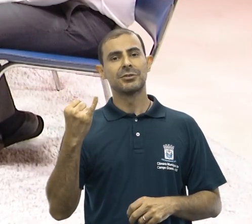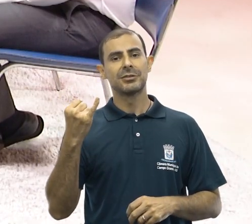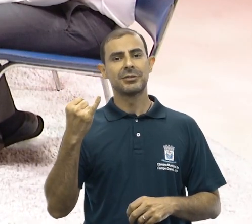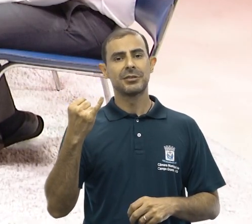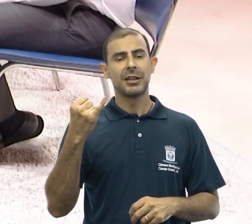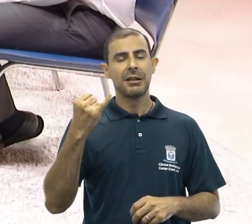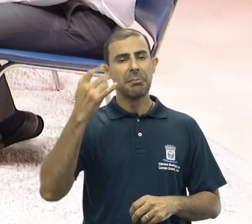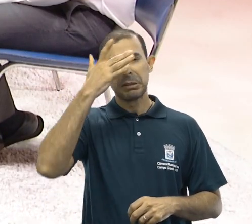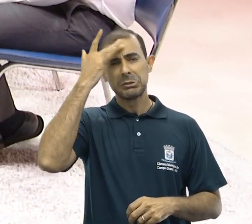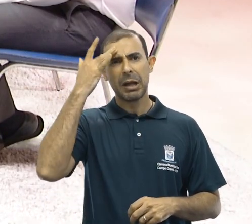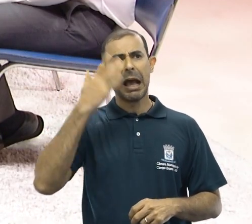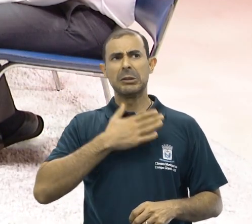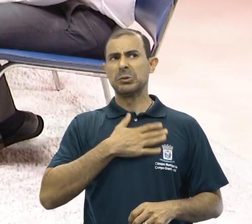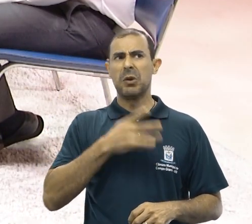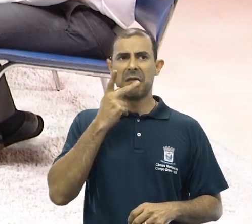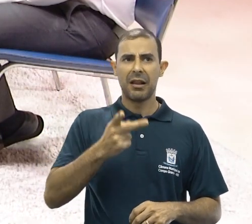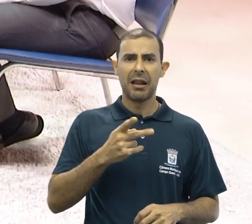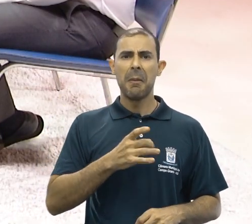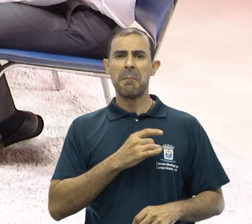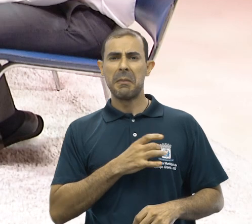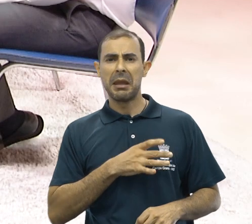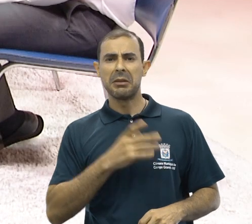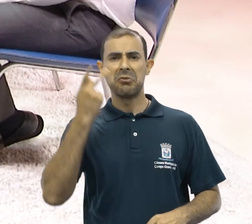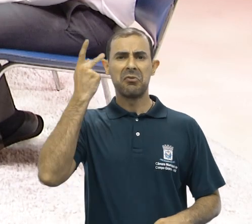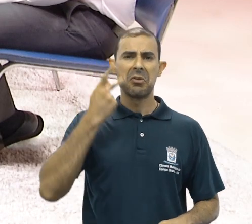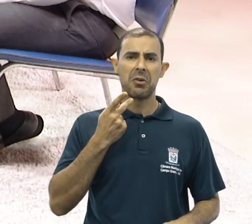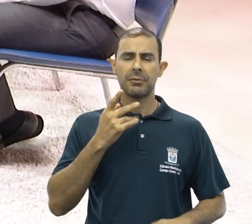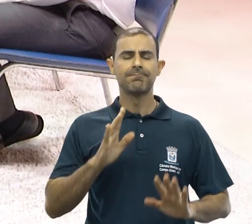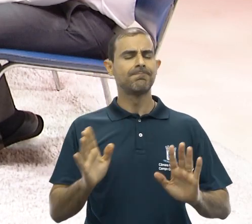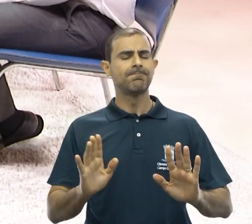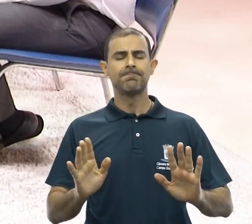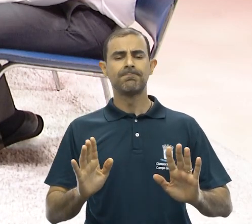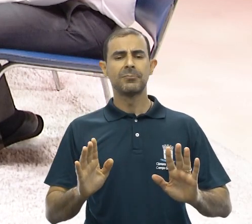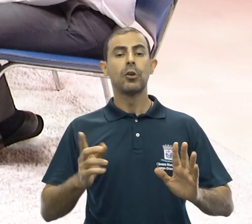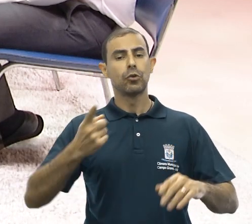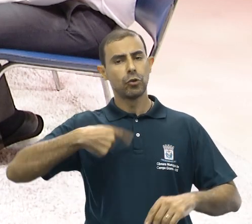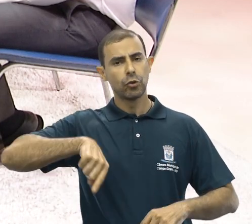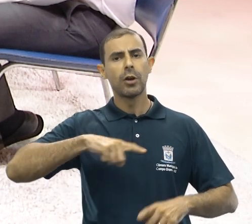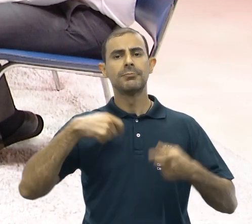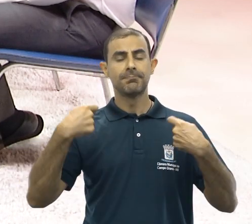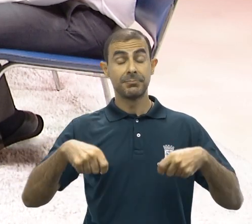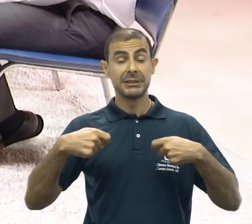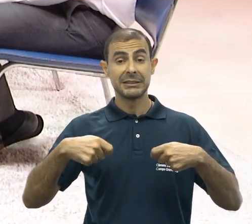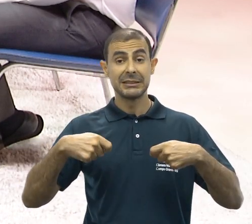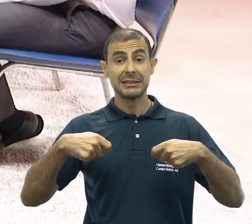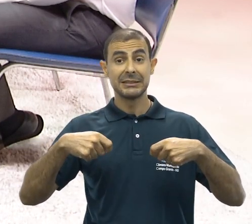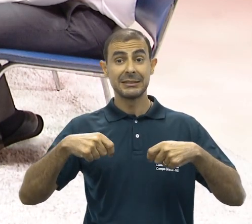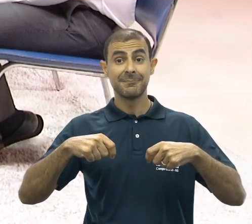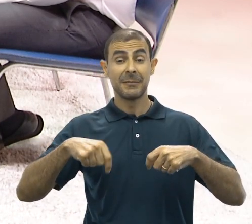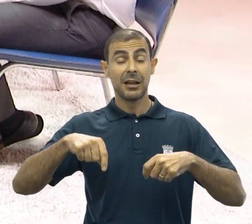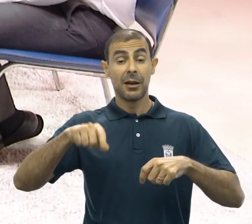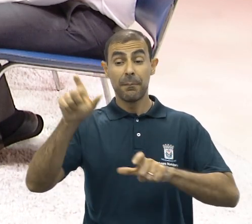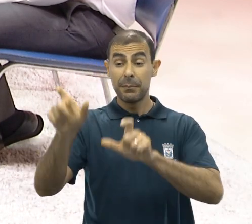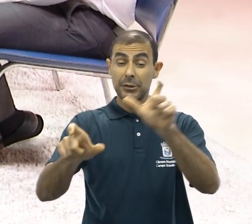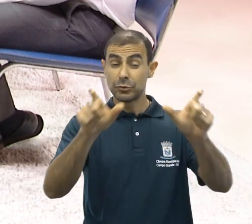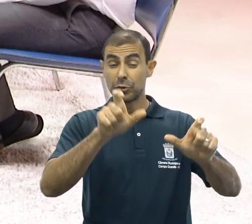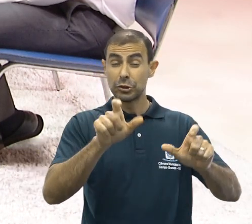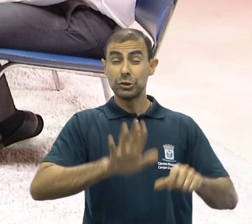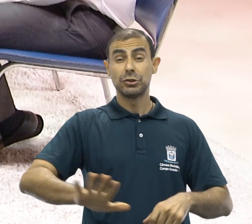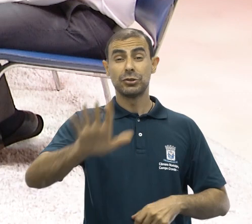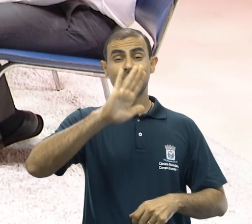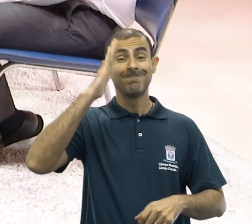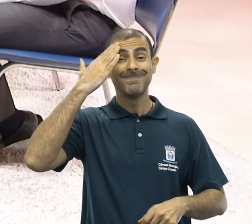muitas pessoas não gostam de falar, têm medo de falar, e nós precisamos fazer com que outras pessoas entendam essa